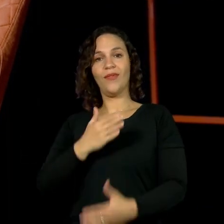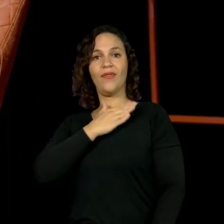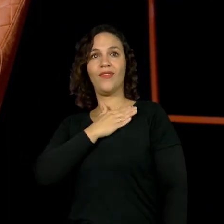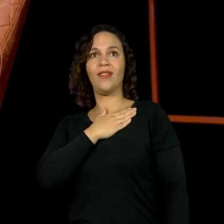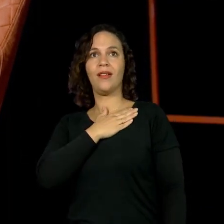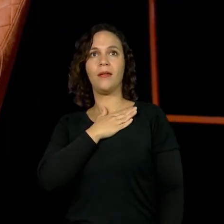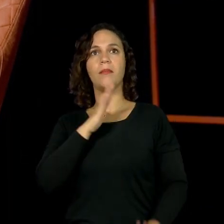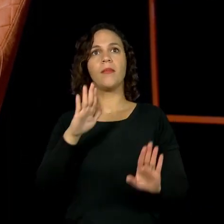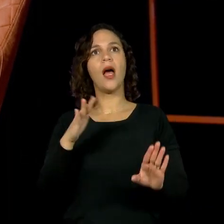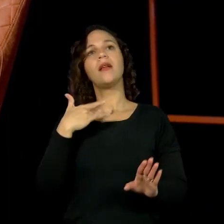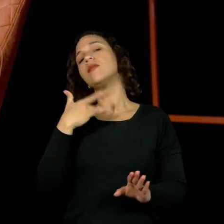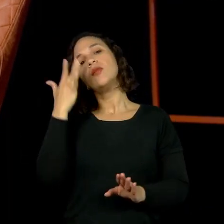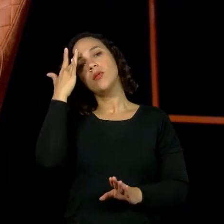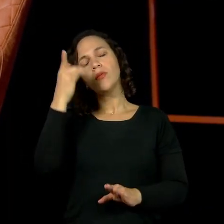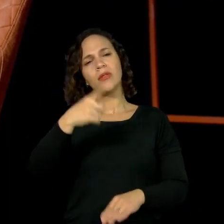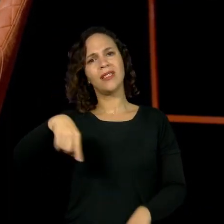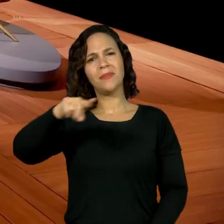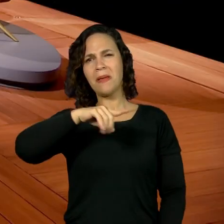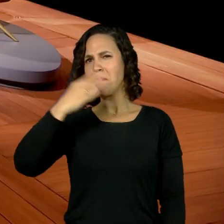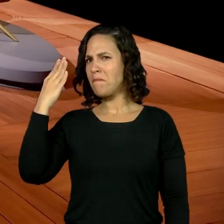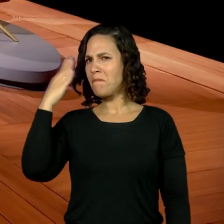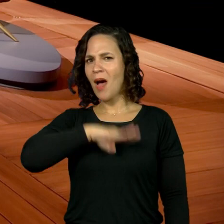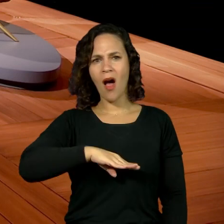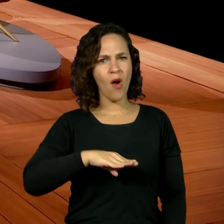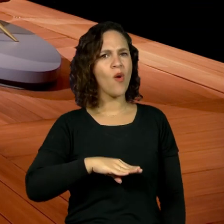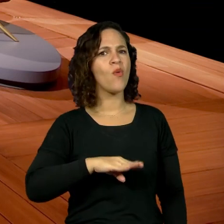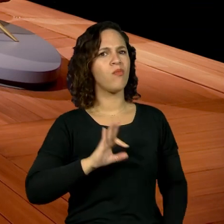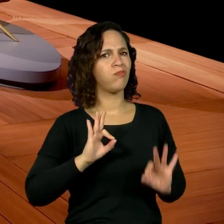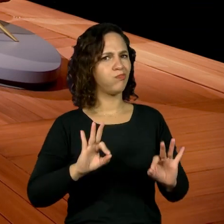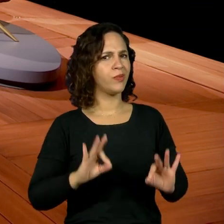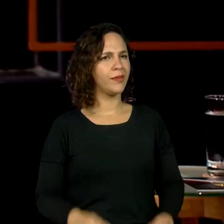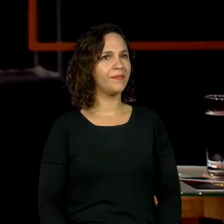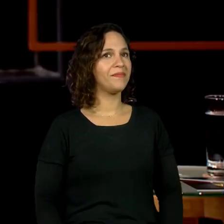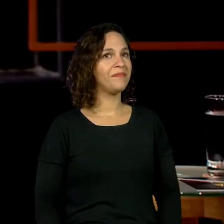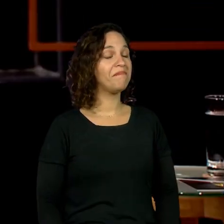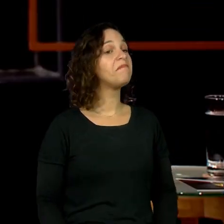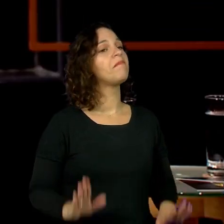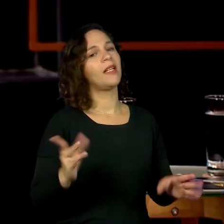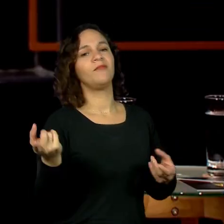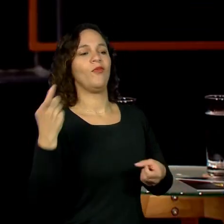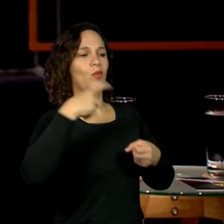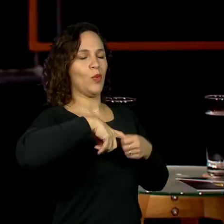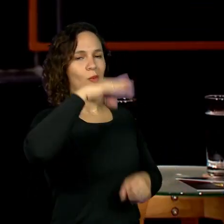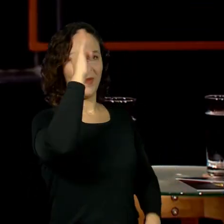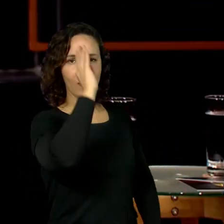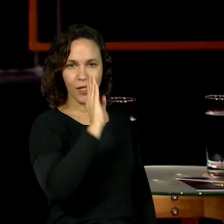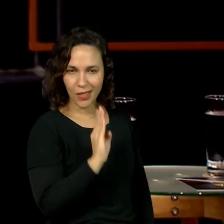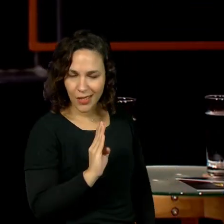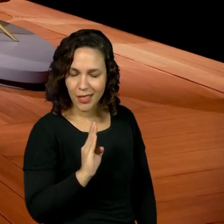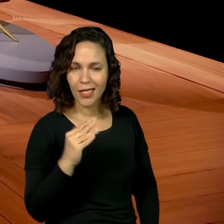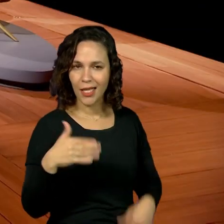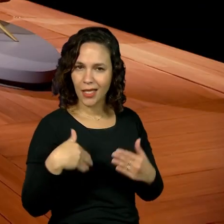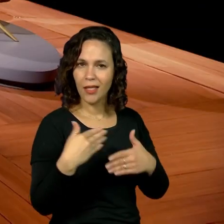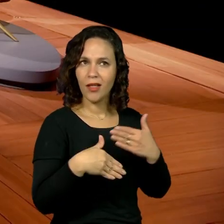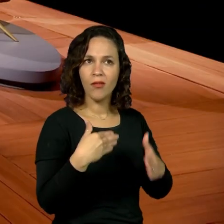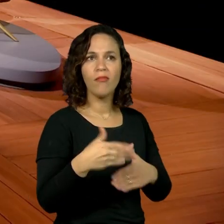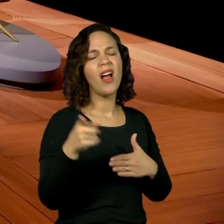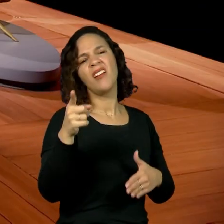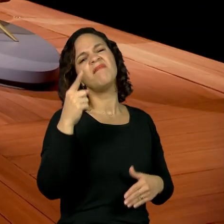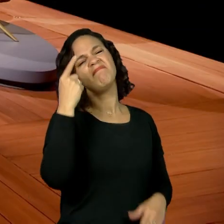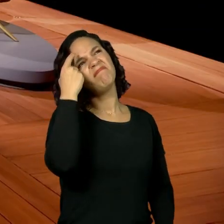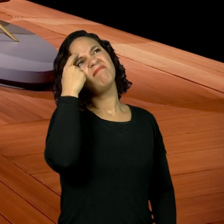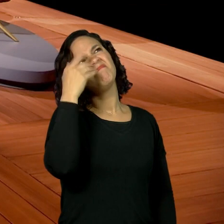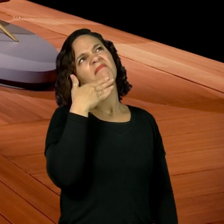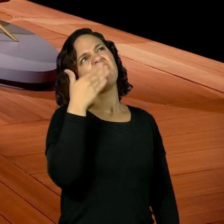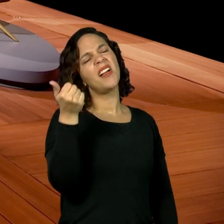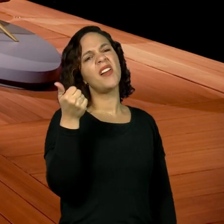não sabia que eles chegariam a tanto, tão cruéis. Agora, Moisés, de volta ao Brasil, você decidiu sair do Exército,